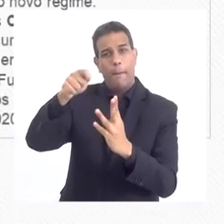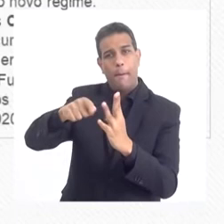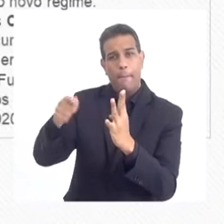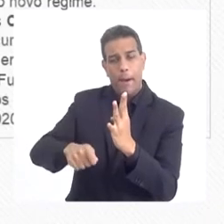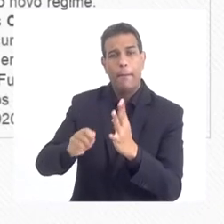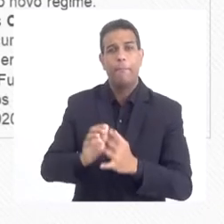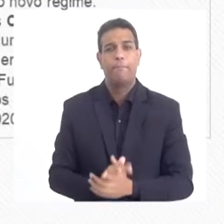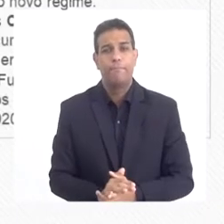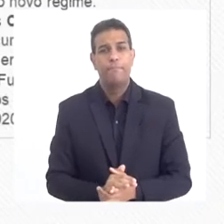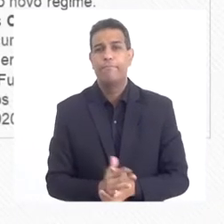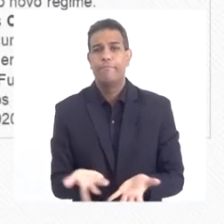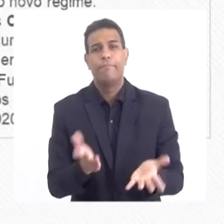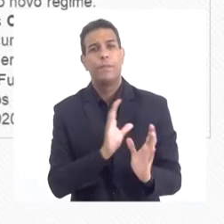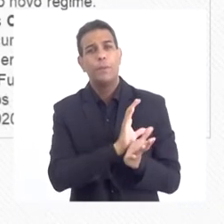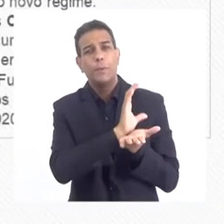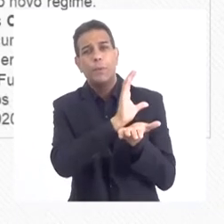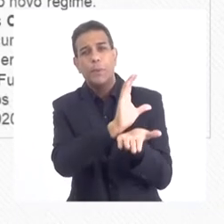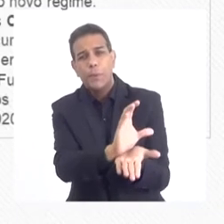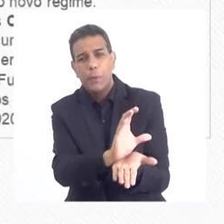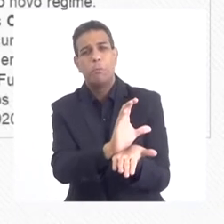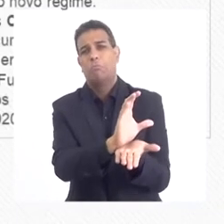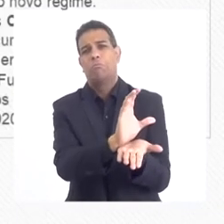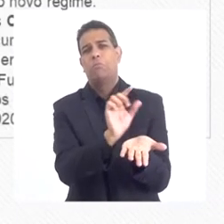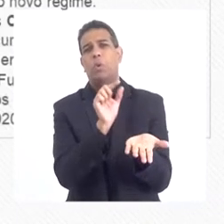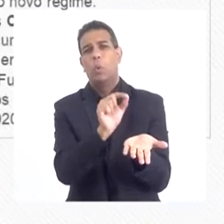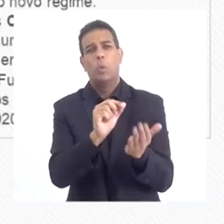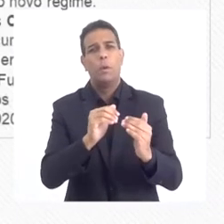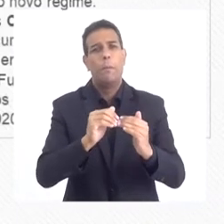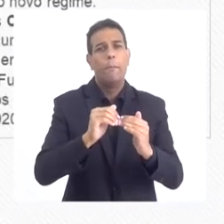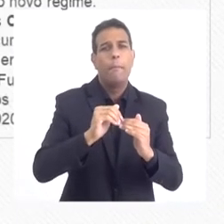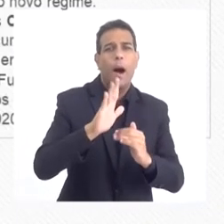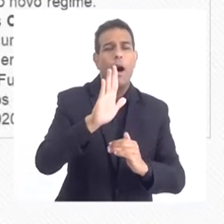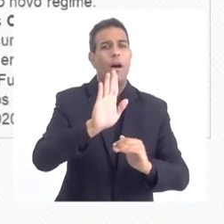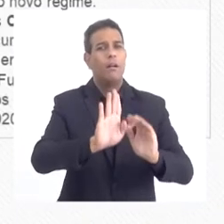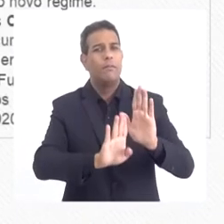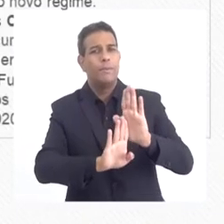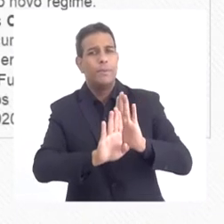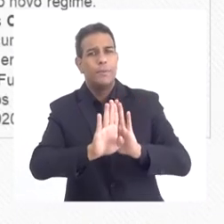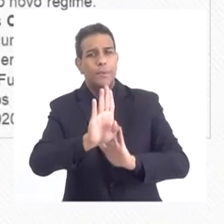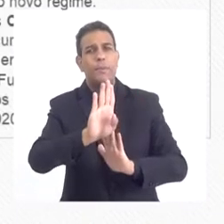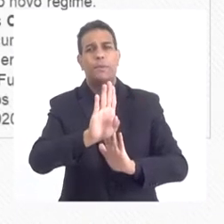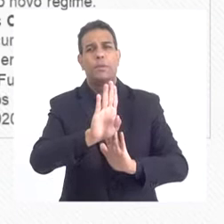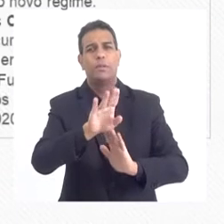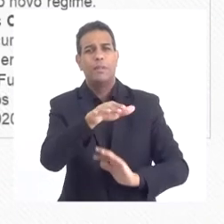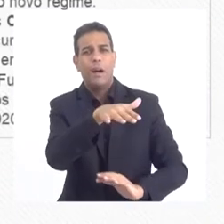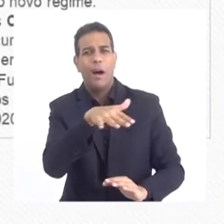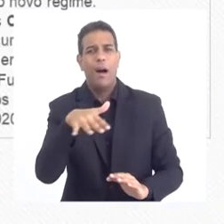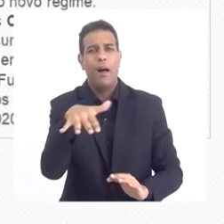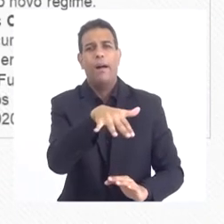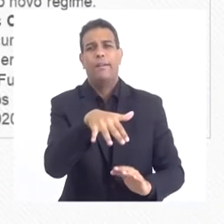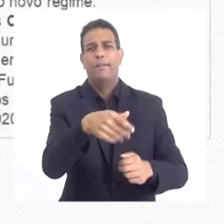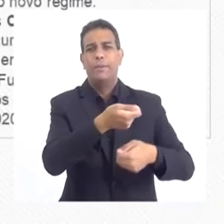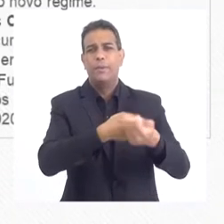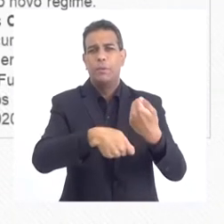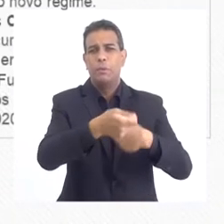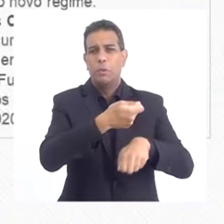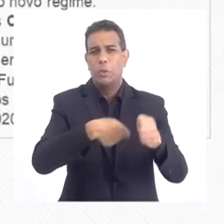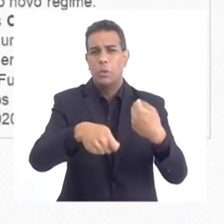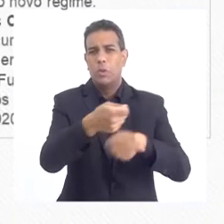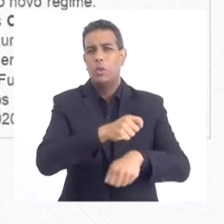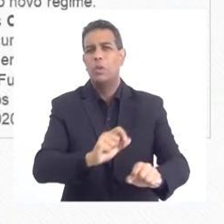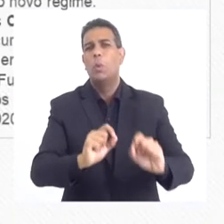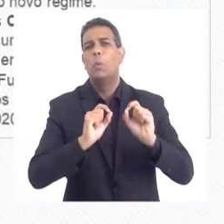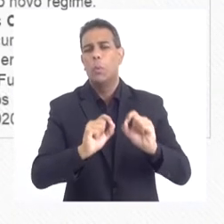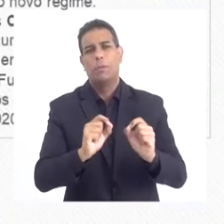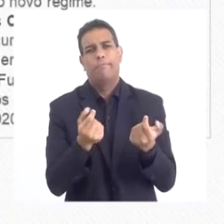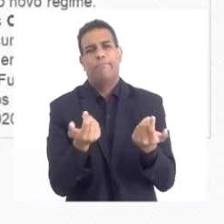correntes, basicamente aqui, é o aumento na operação de securitização dos royalties. Boa parte disso, por